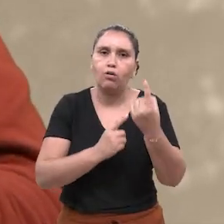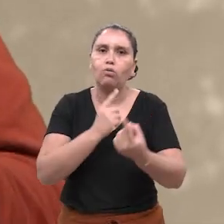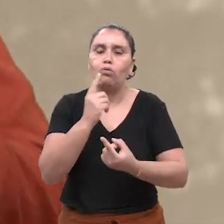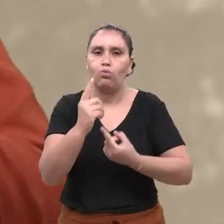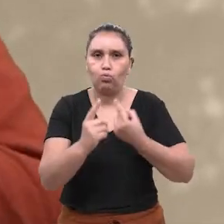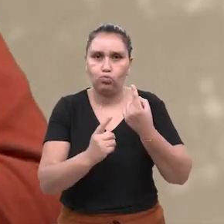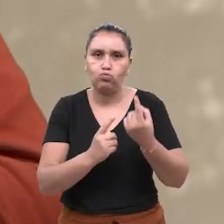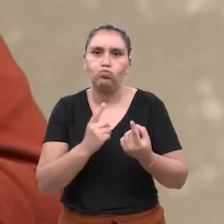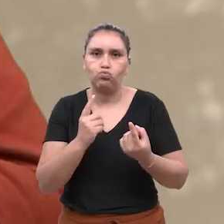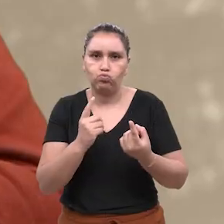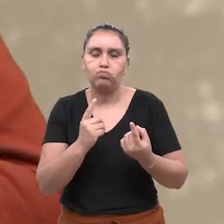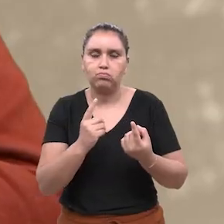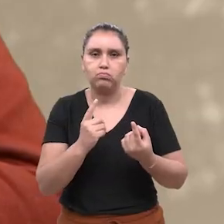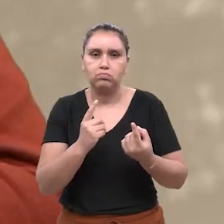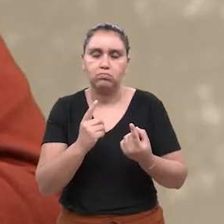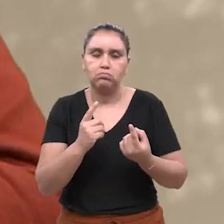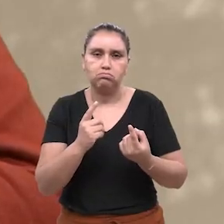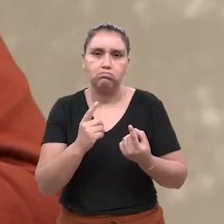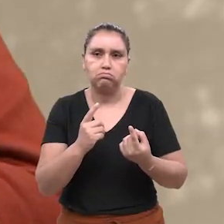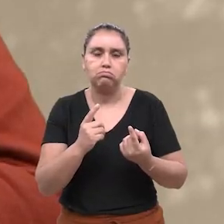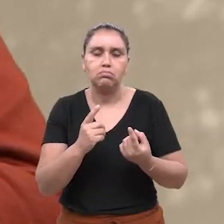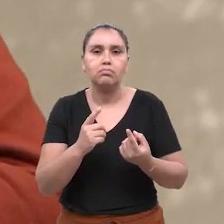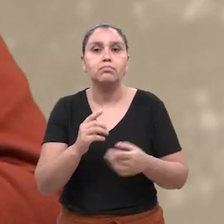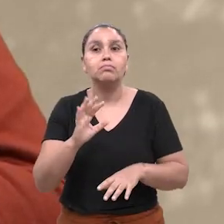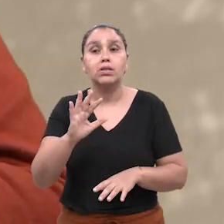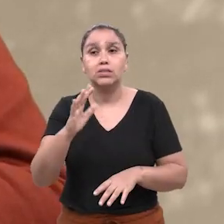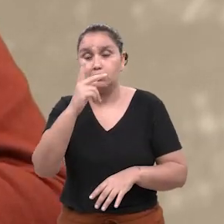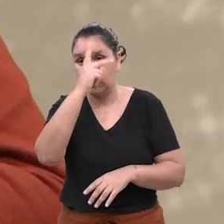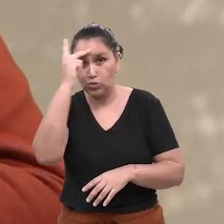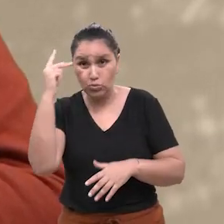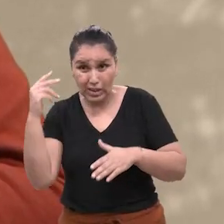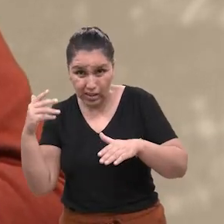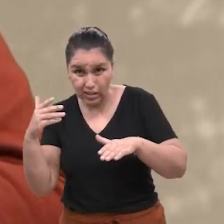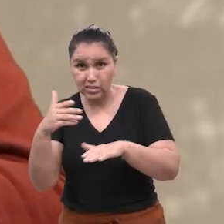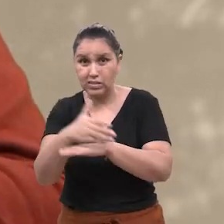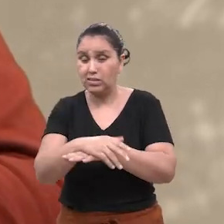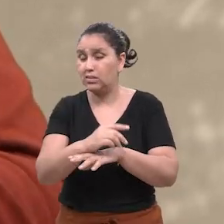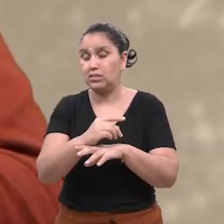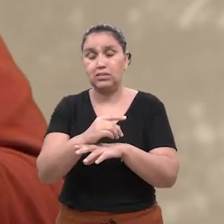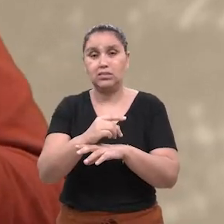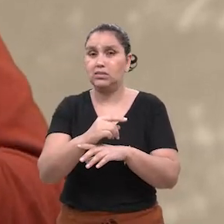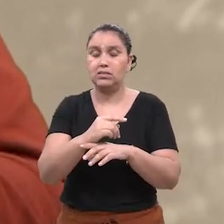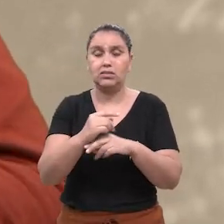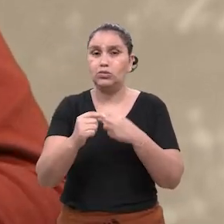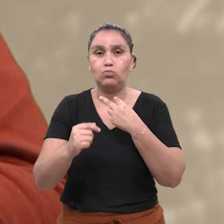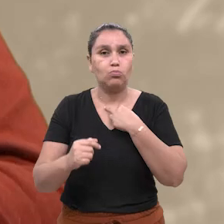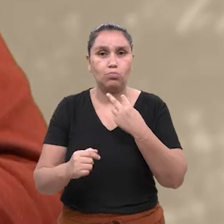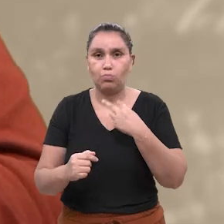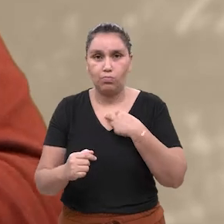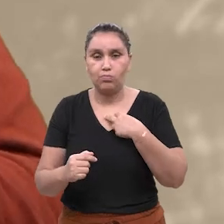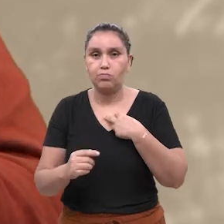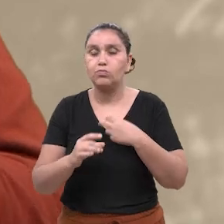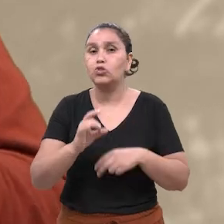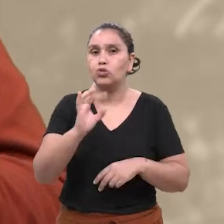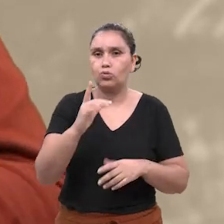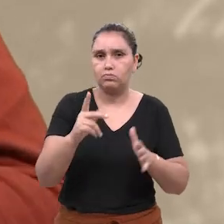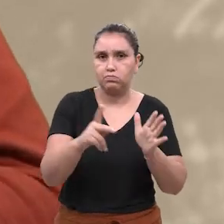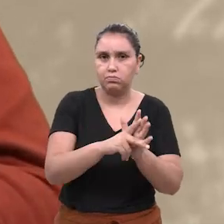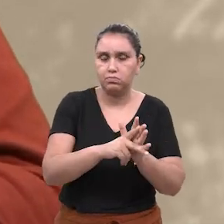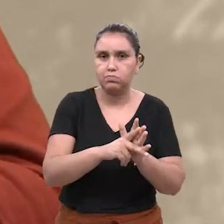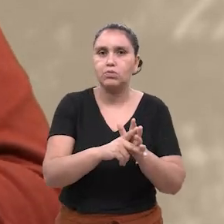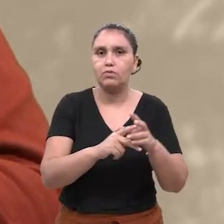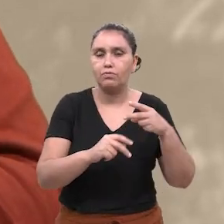a entrada de público dentro da Câmara de Vereadores durante a sessão, até para preservar alguns vereadores que já